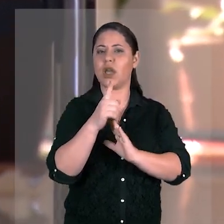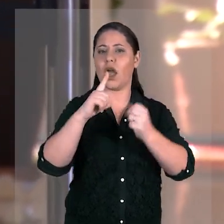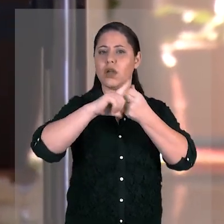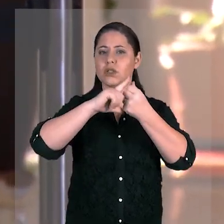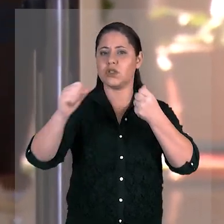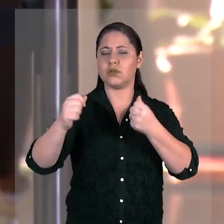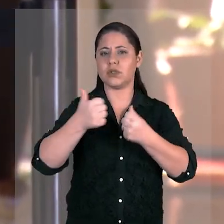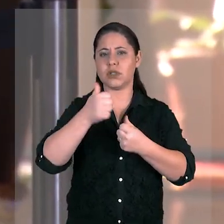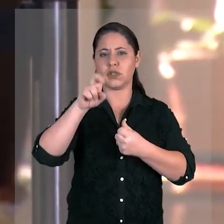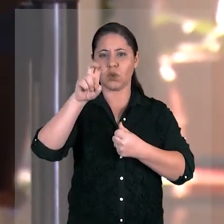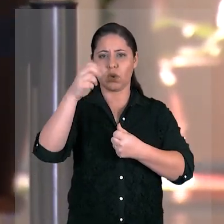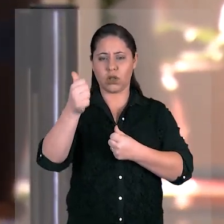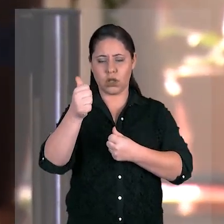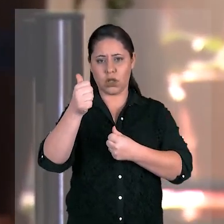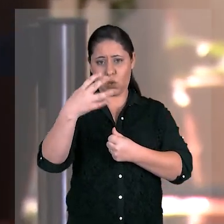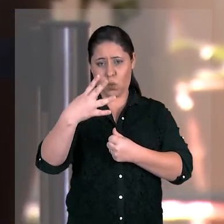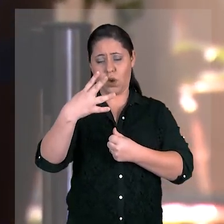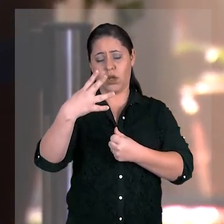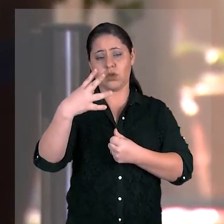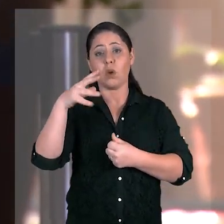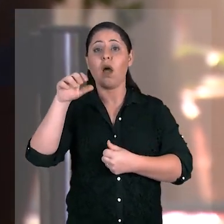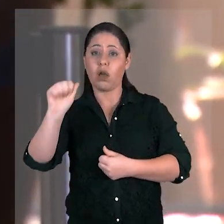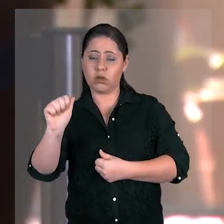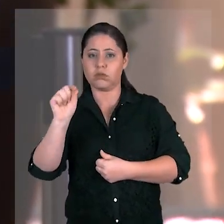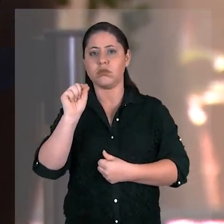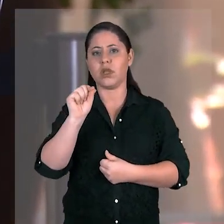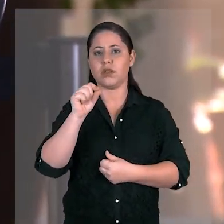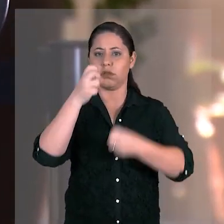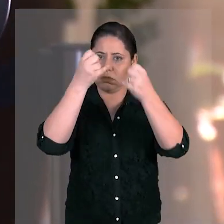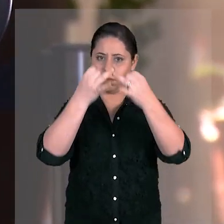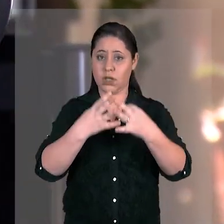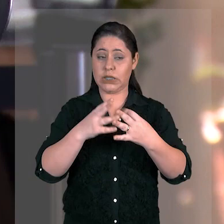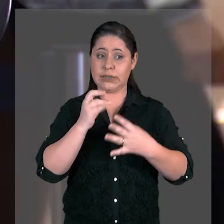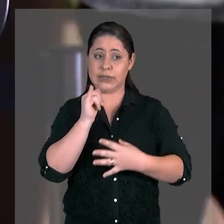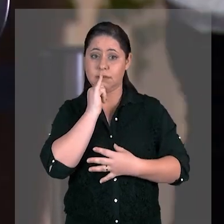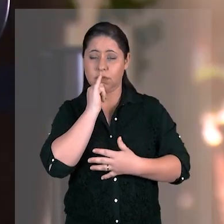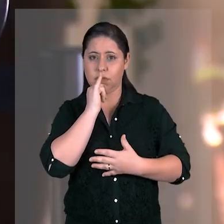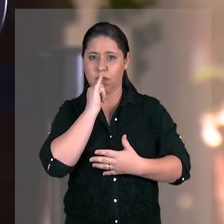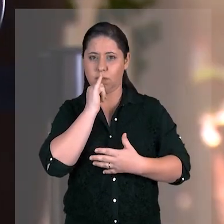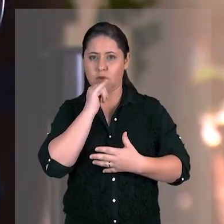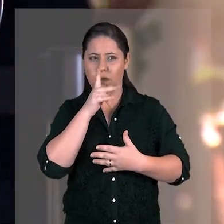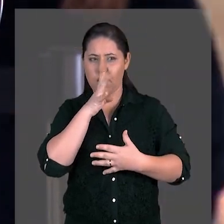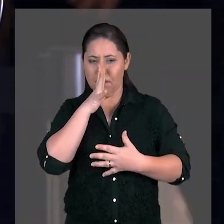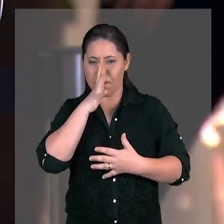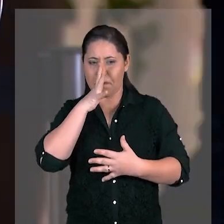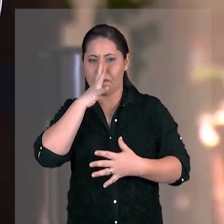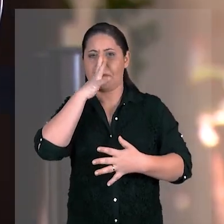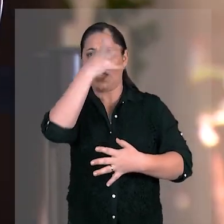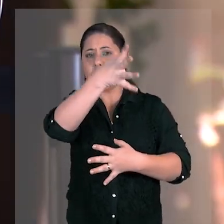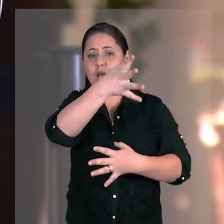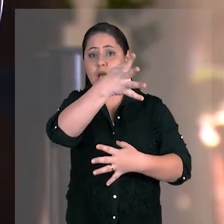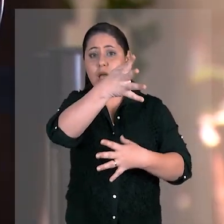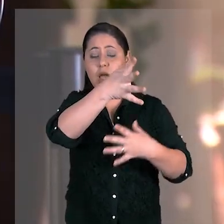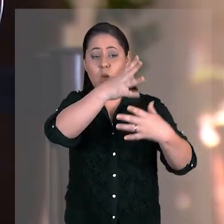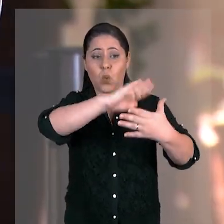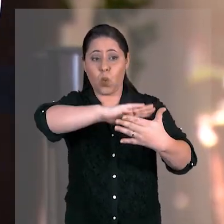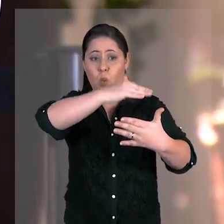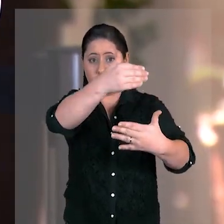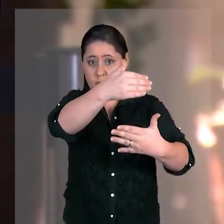artigo 154A. Ela fala que se você invadir um dispositivo, você vai